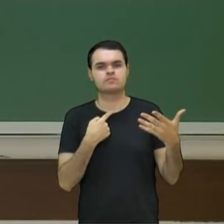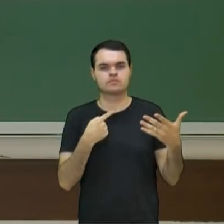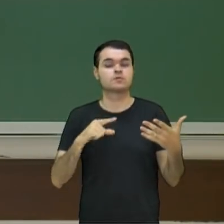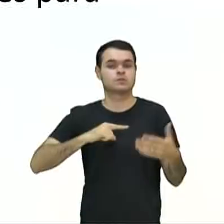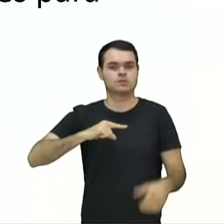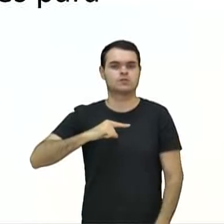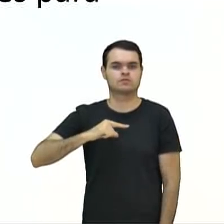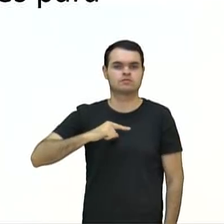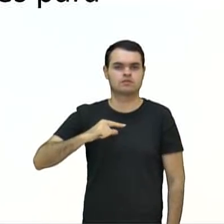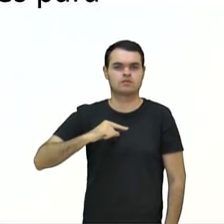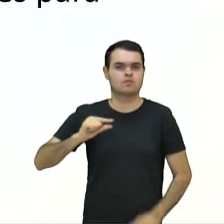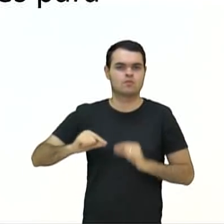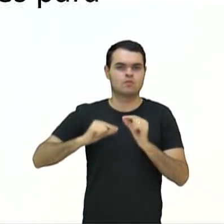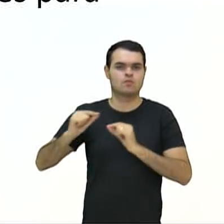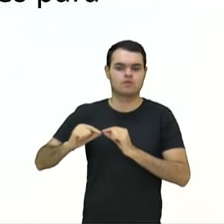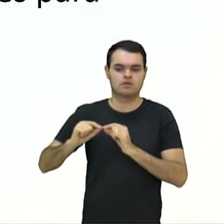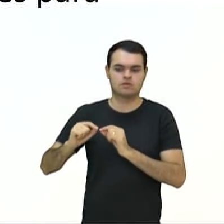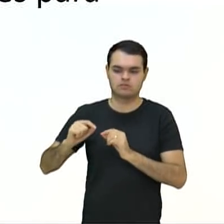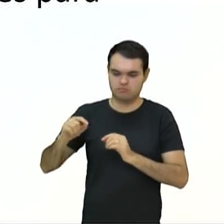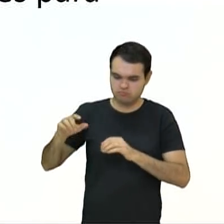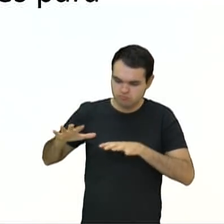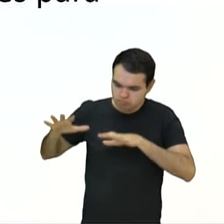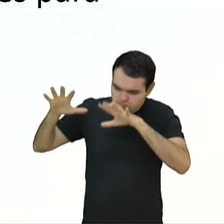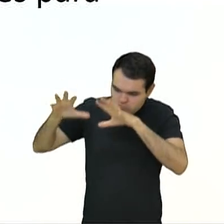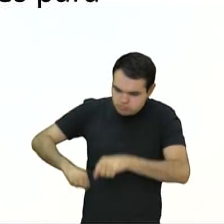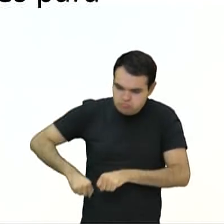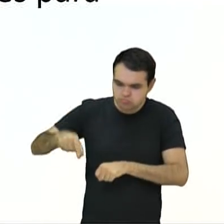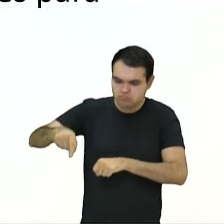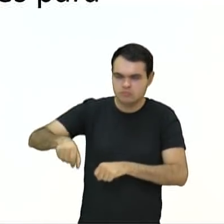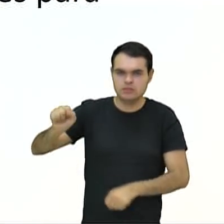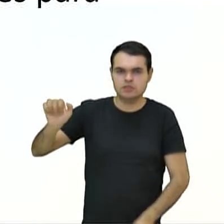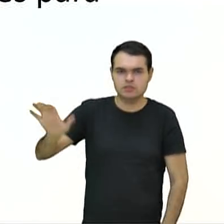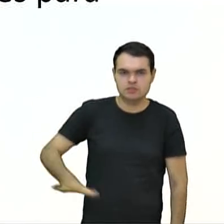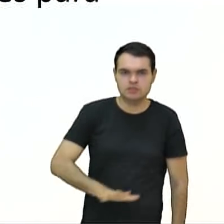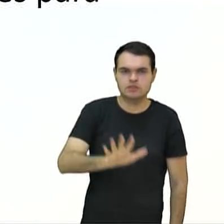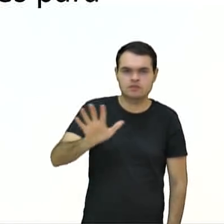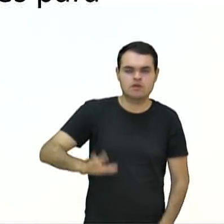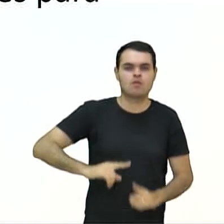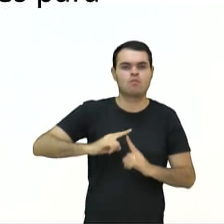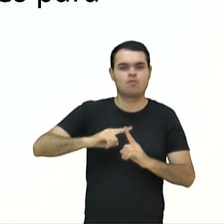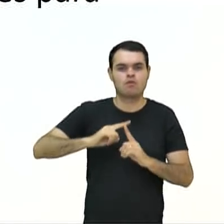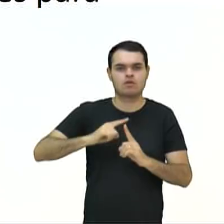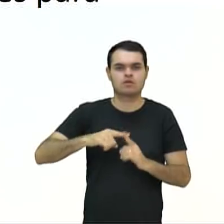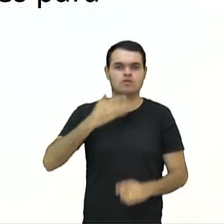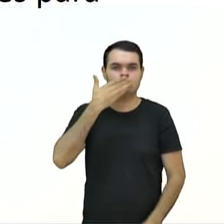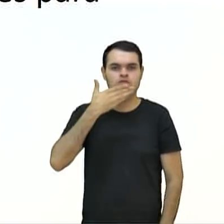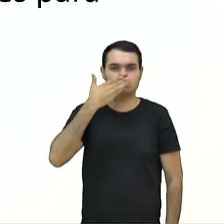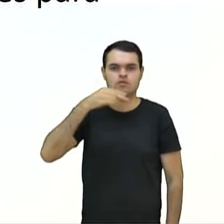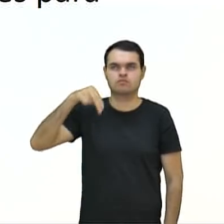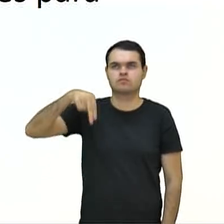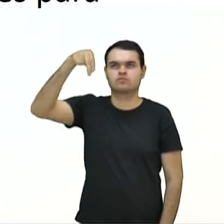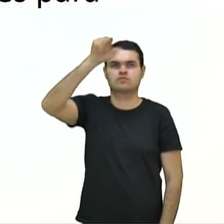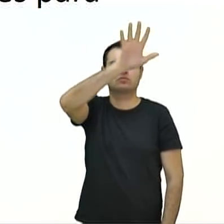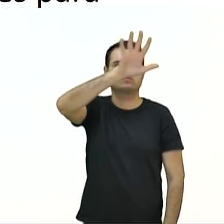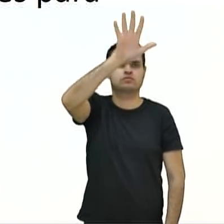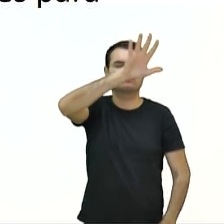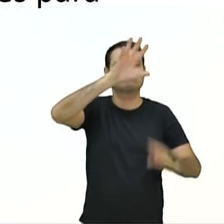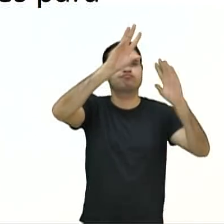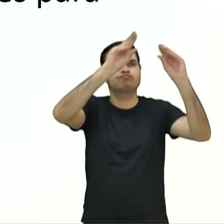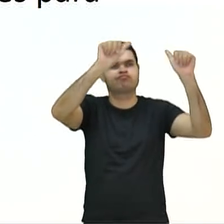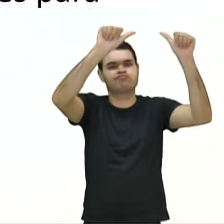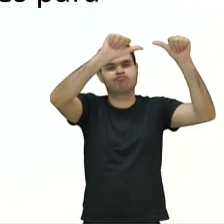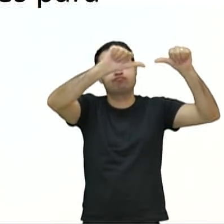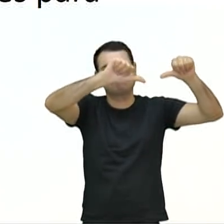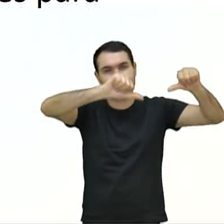motivos que impulsionaram a ocupação da região sudeste foram a decadência da economia do açúcar no Nordeste. Depois nós vamos falar da